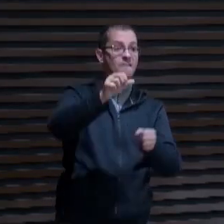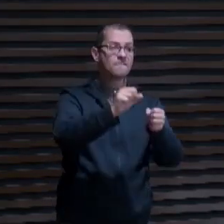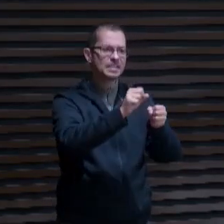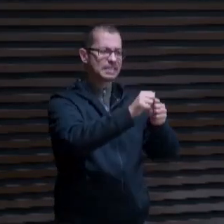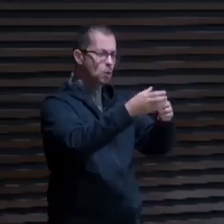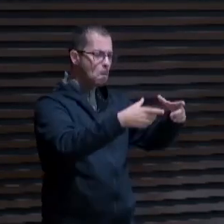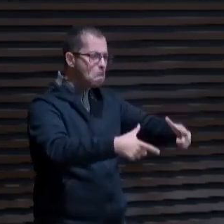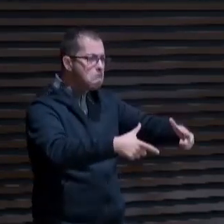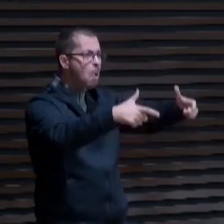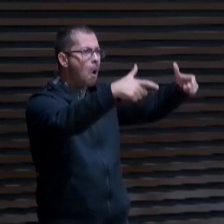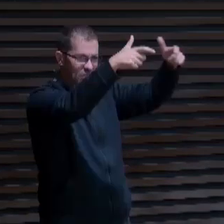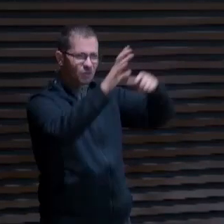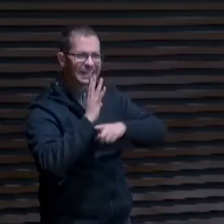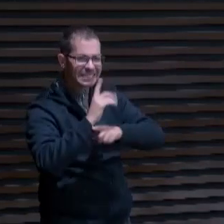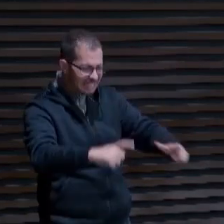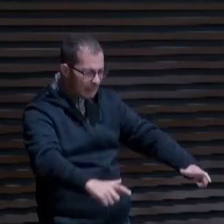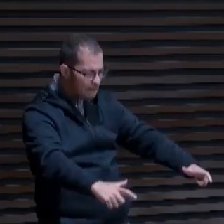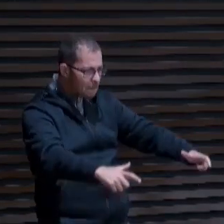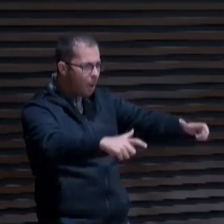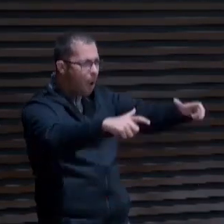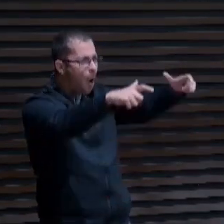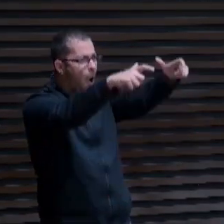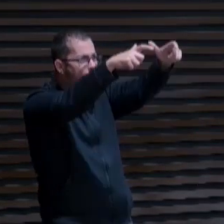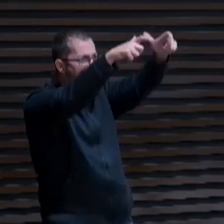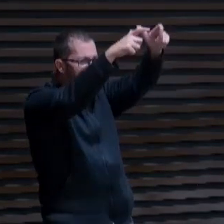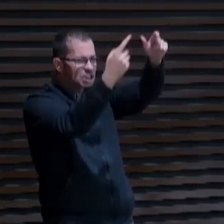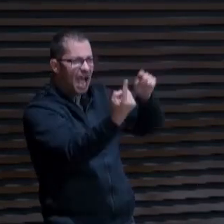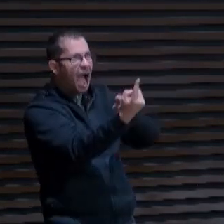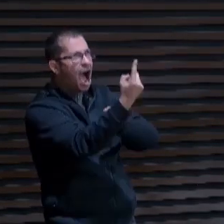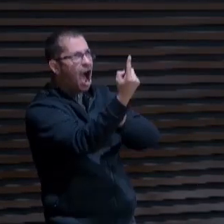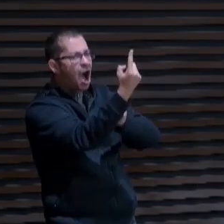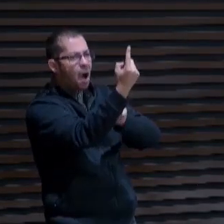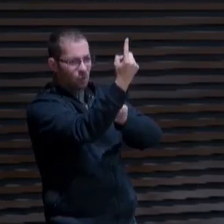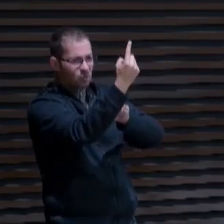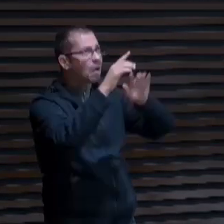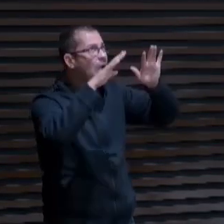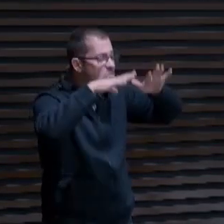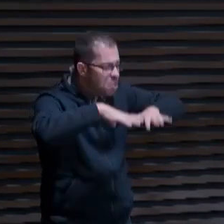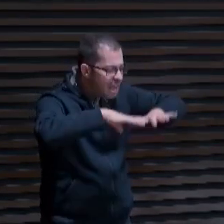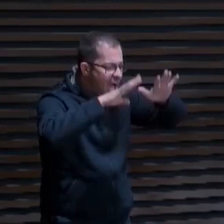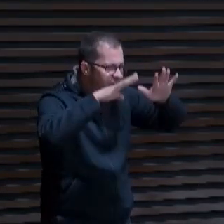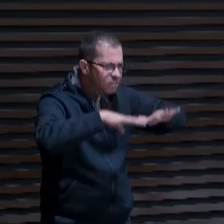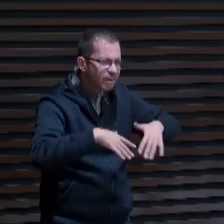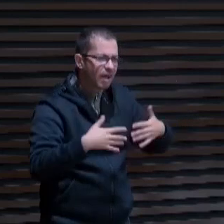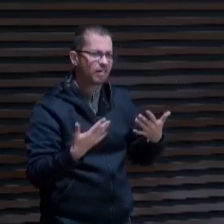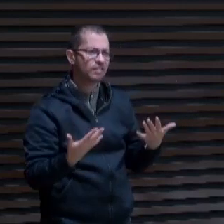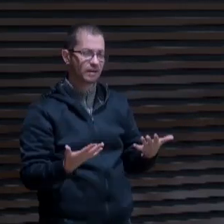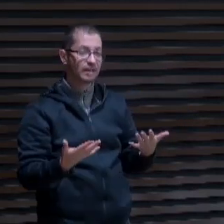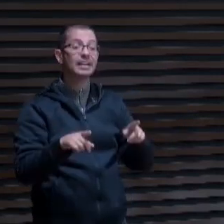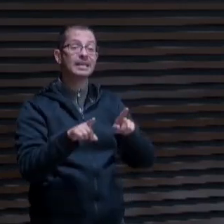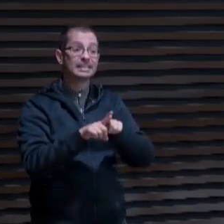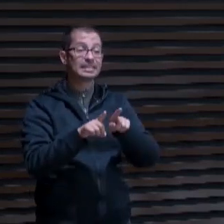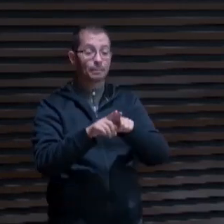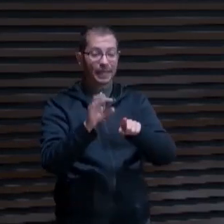ídolo e adoraram todo o exército dos céus e serviram a Baal. Versículo 17, também